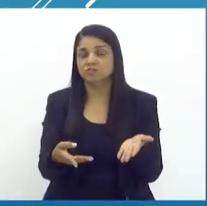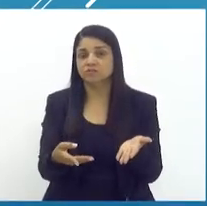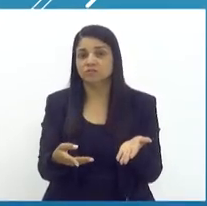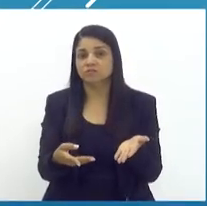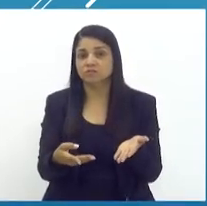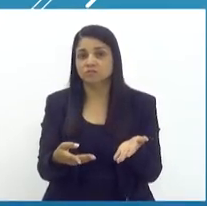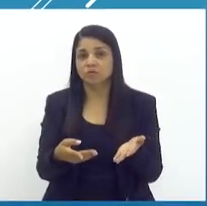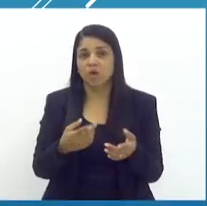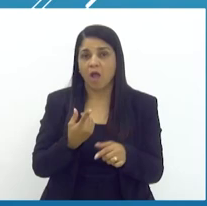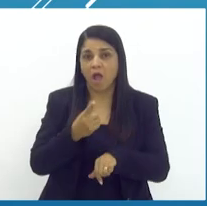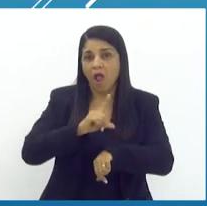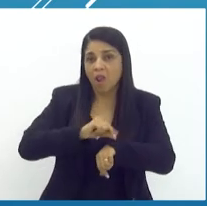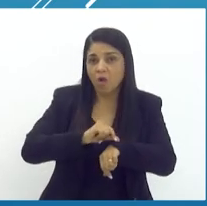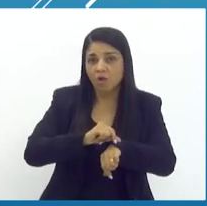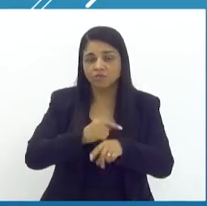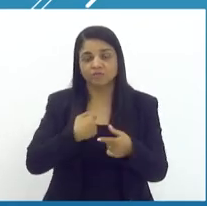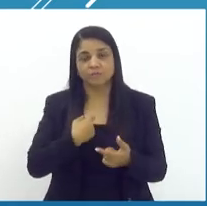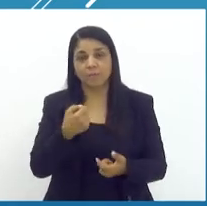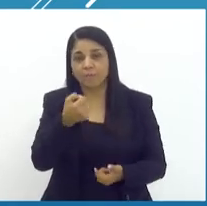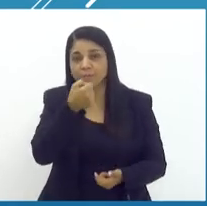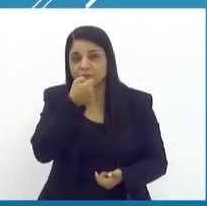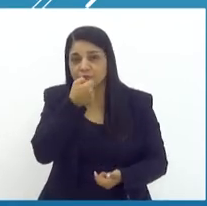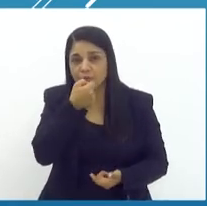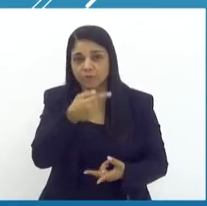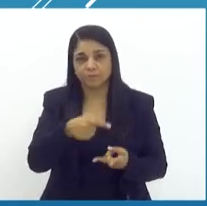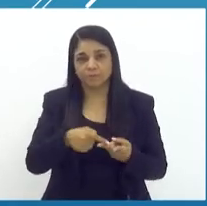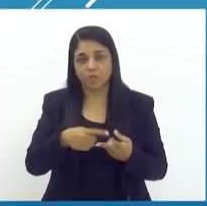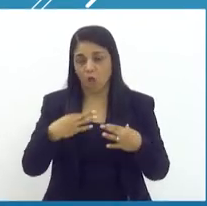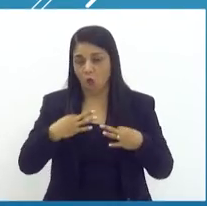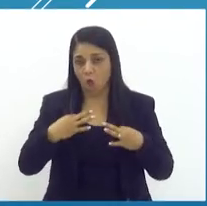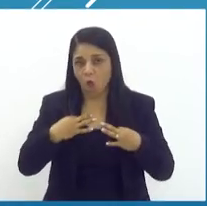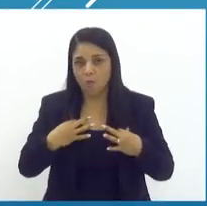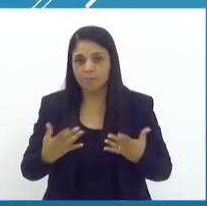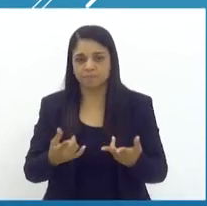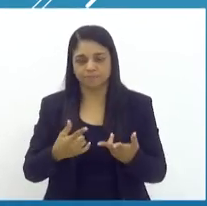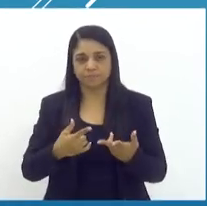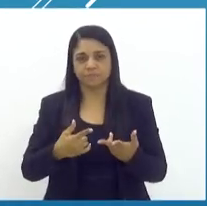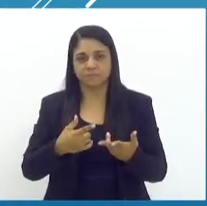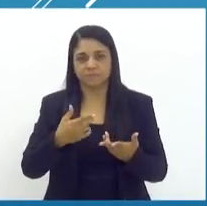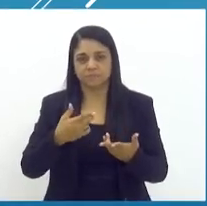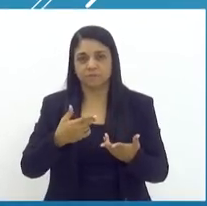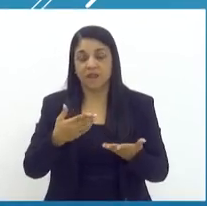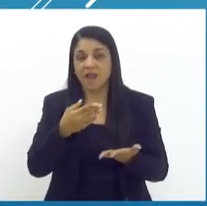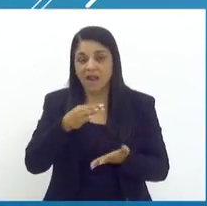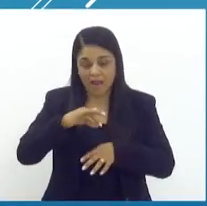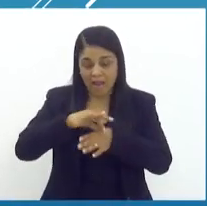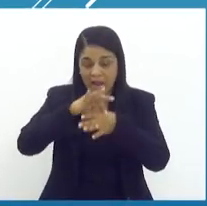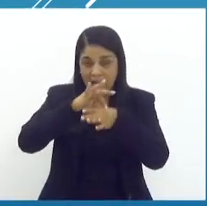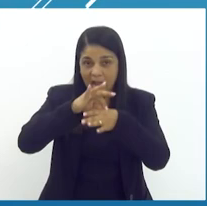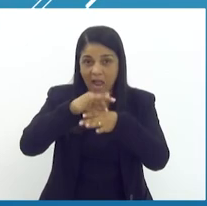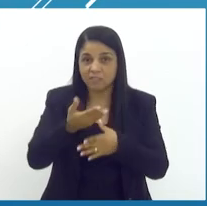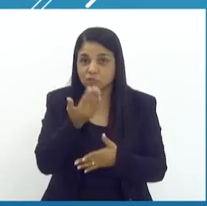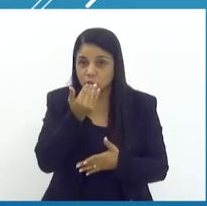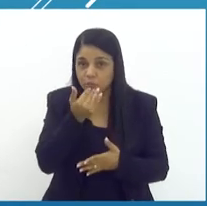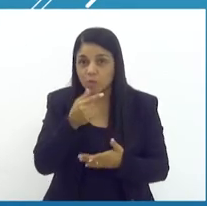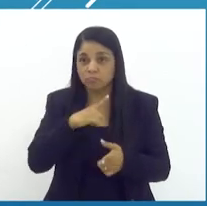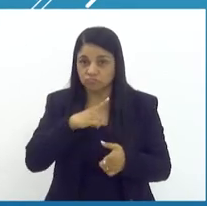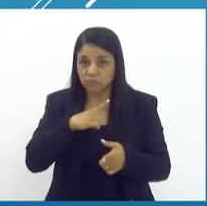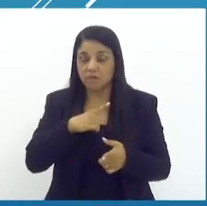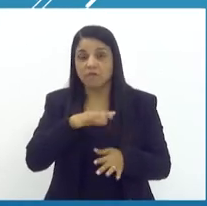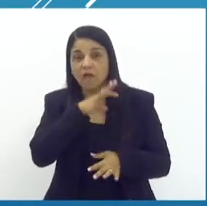um relógio o microfone a roupa a carne que Vocês comeram hoje porque teve animal teve